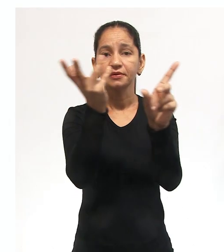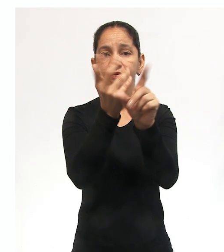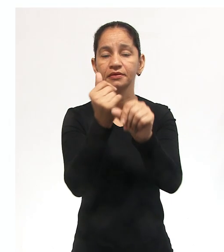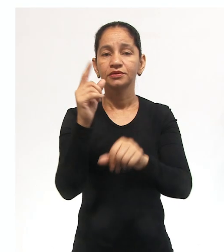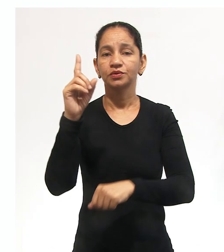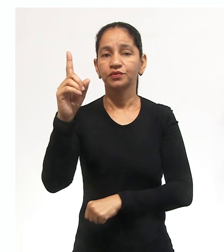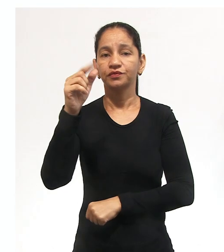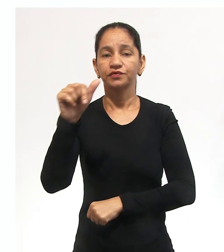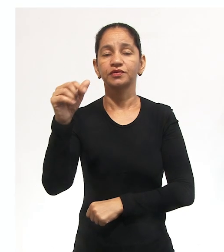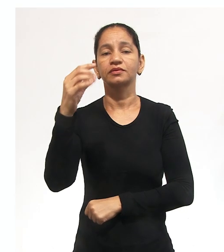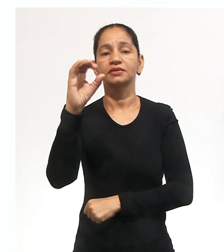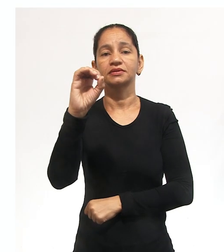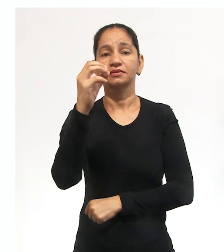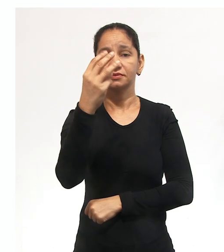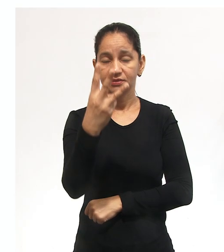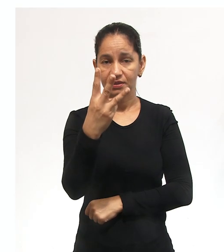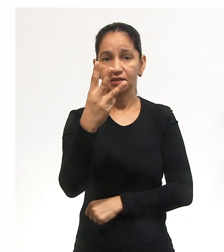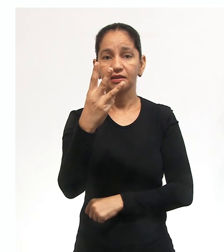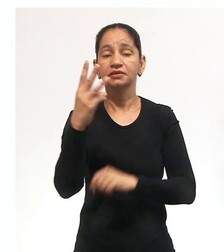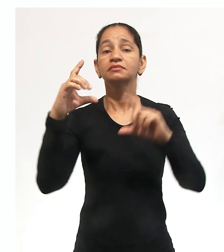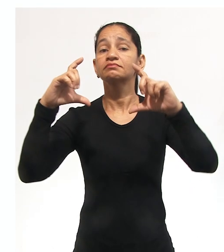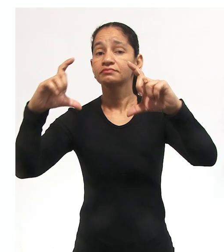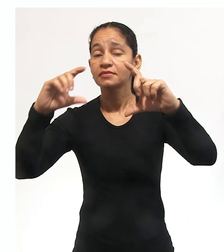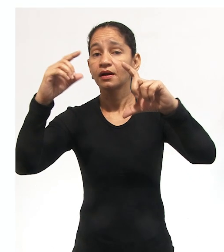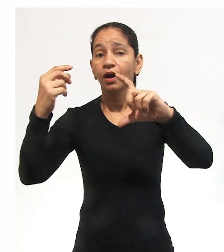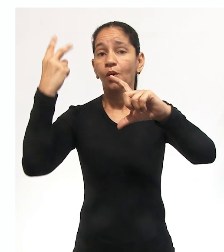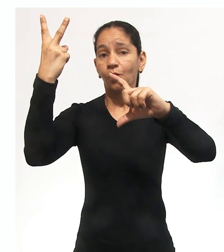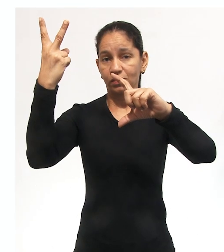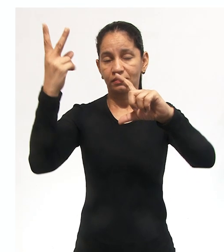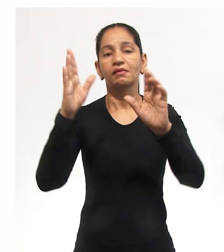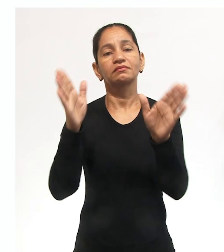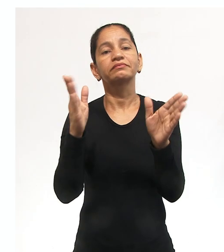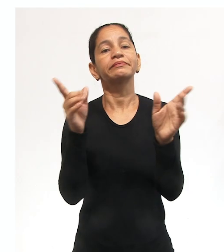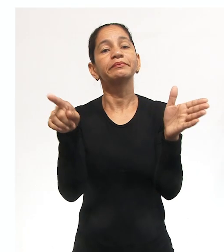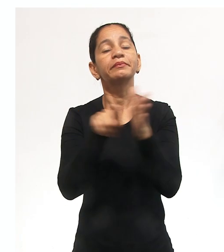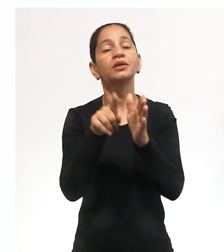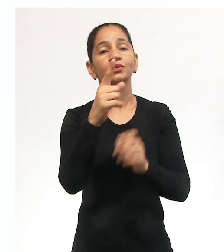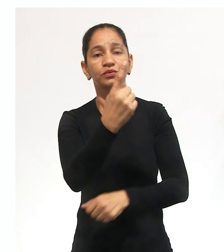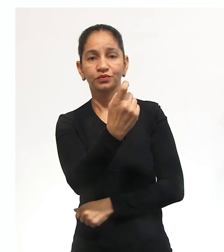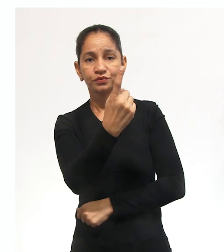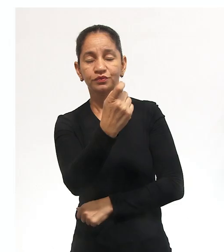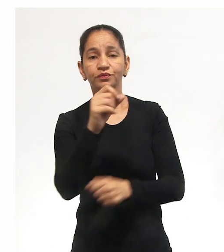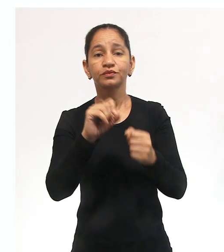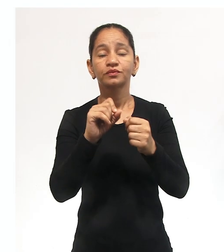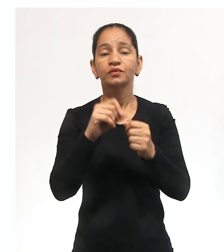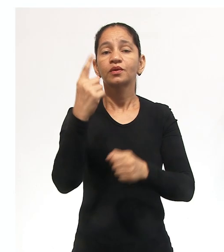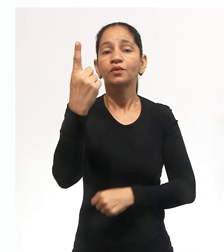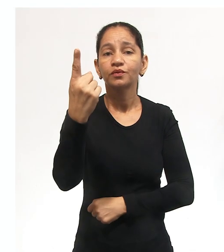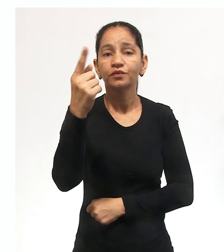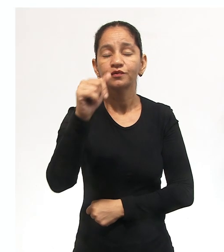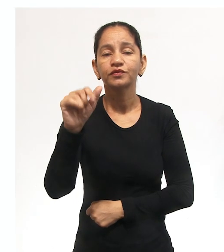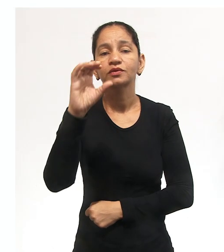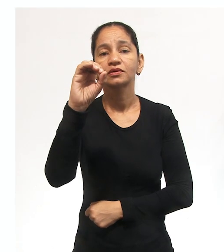dois, 1,03 elevado ao quadrado menos 1. 1,03 ao quadrado é